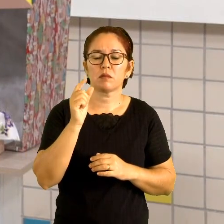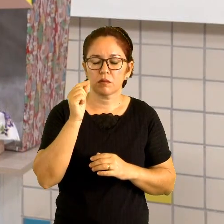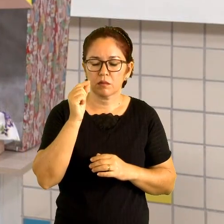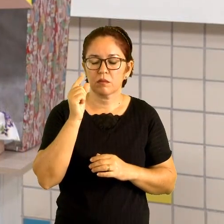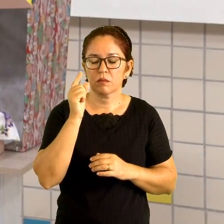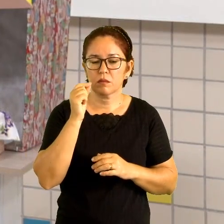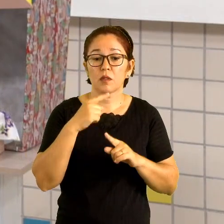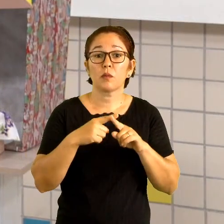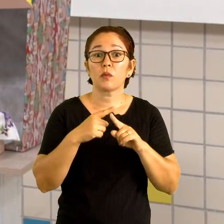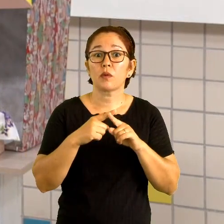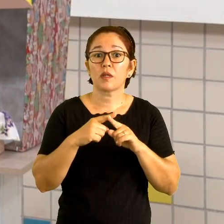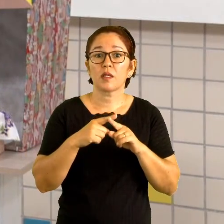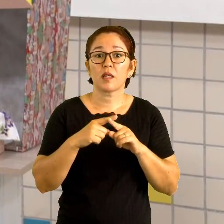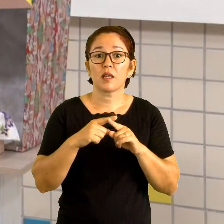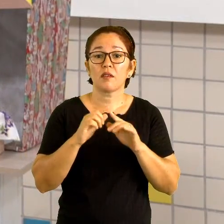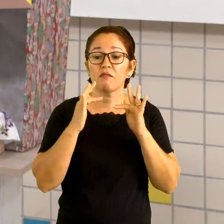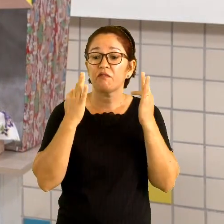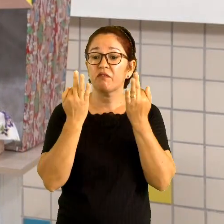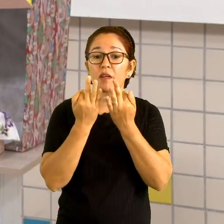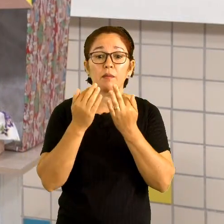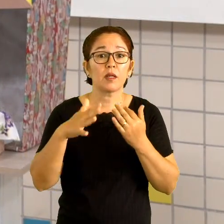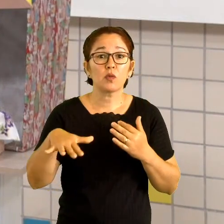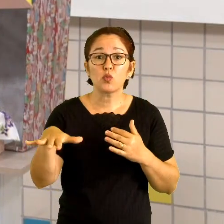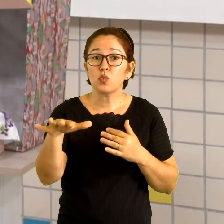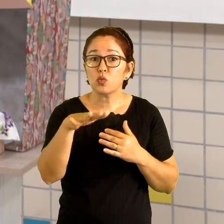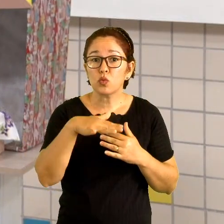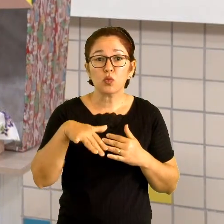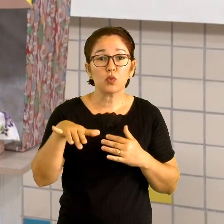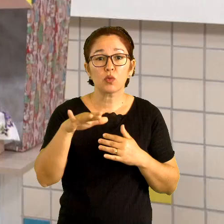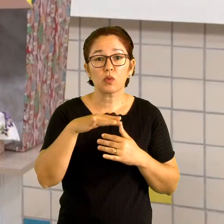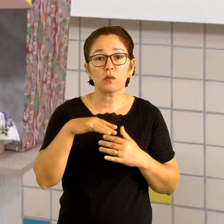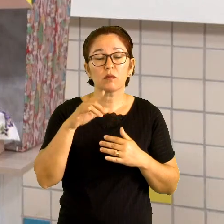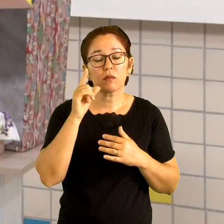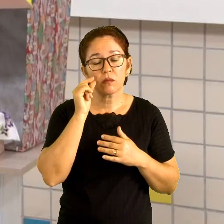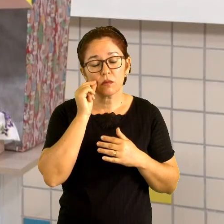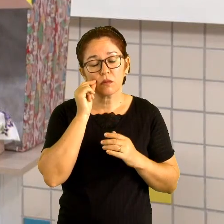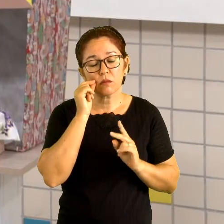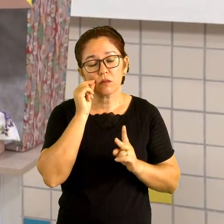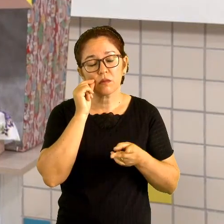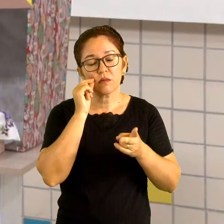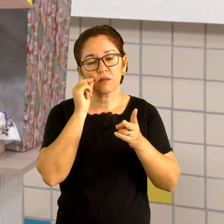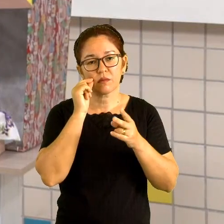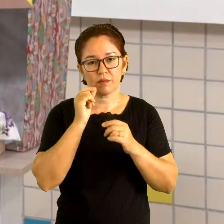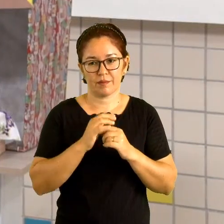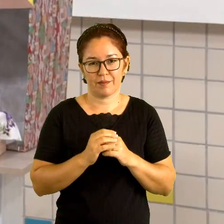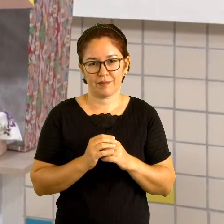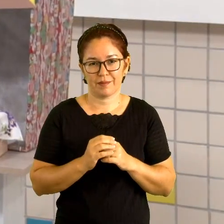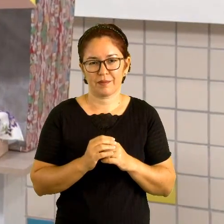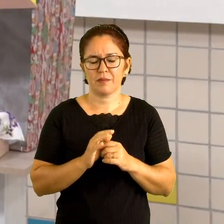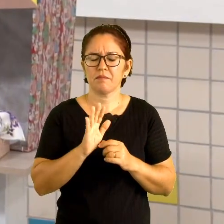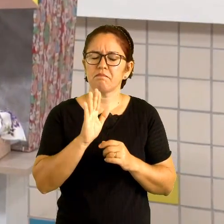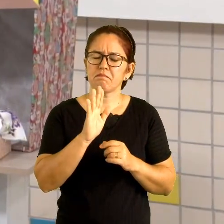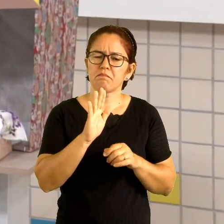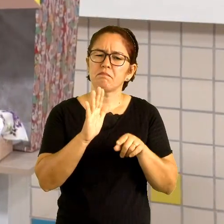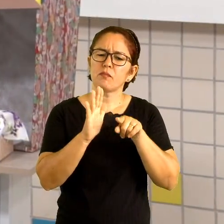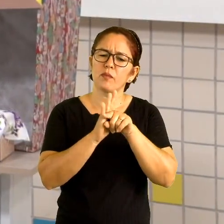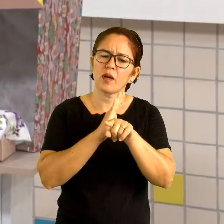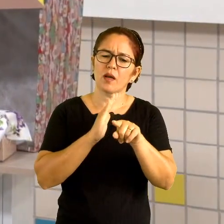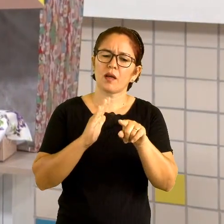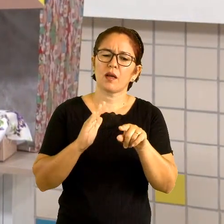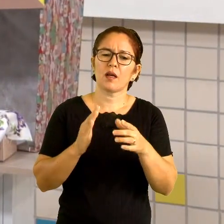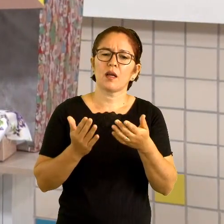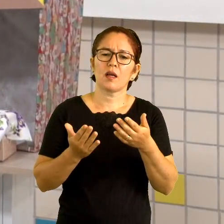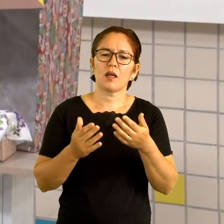Porque todos dormiam nela e de tanta gente dormindo que ela ficou sonolenta. Será que nós poderíamos mudar o nome da